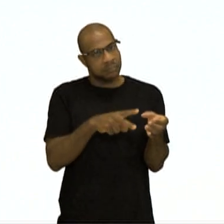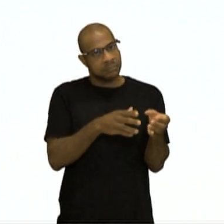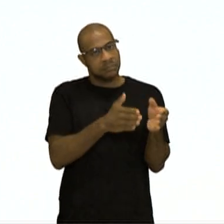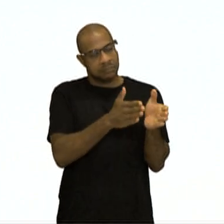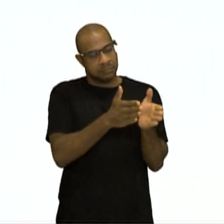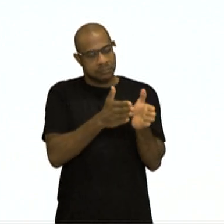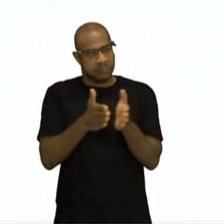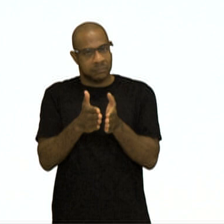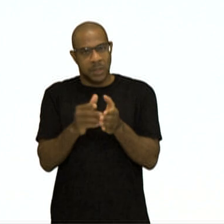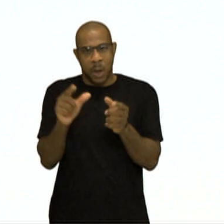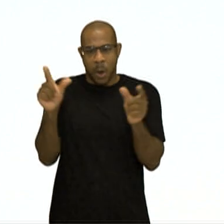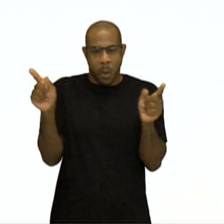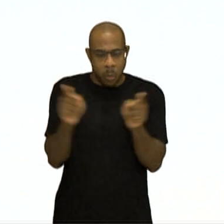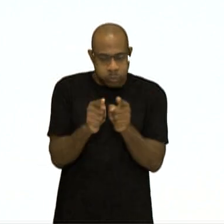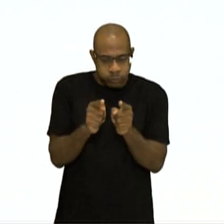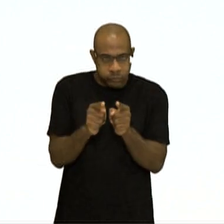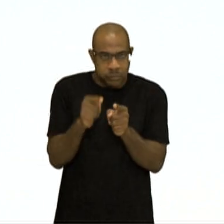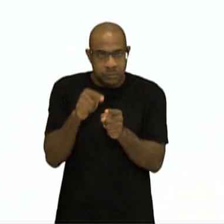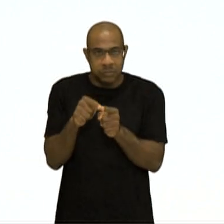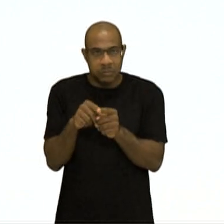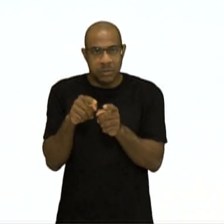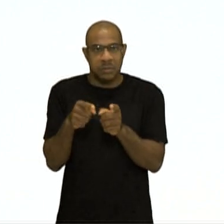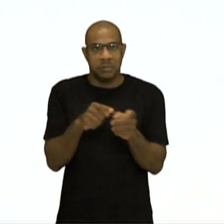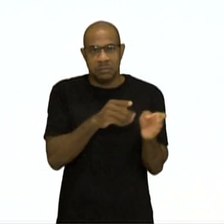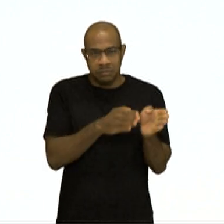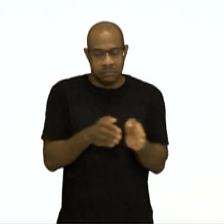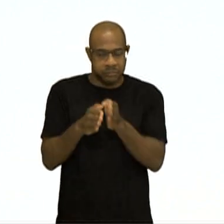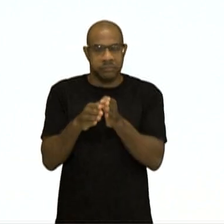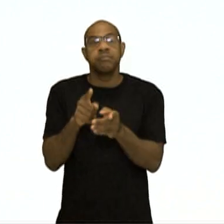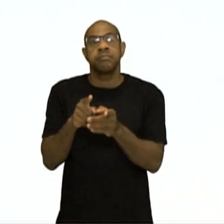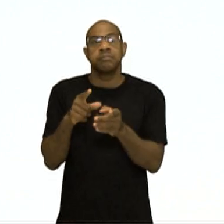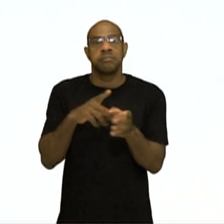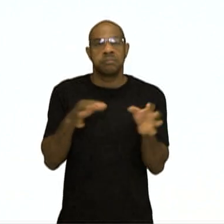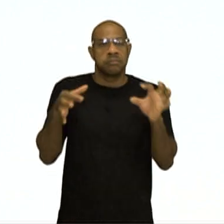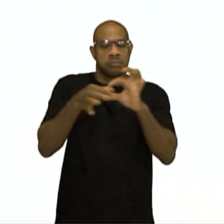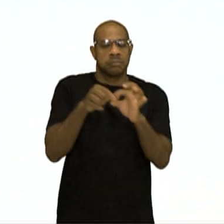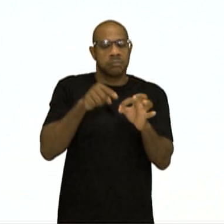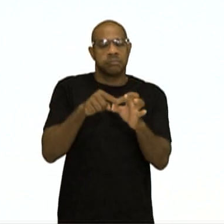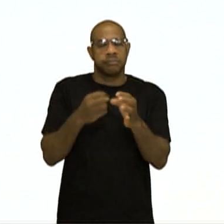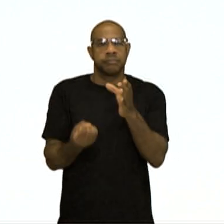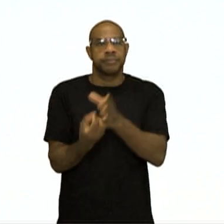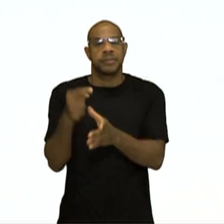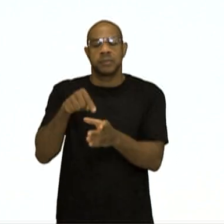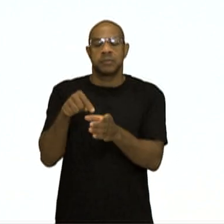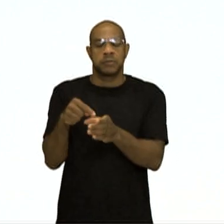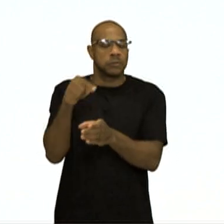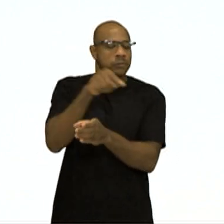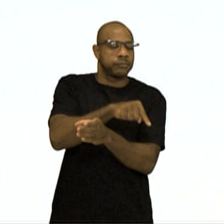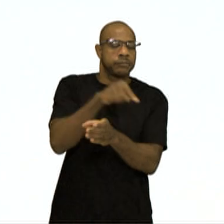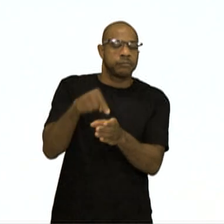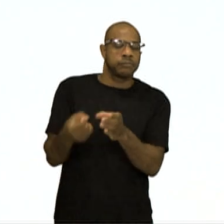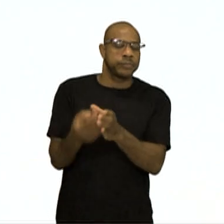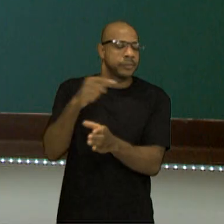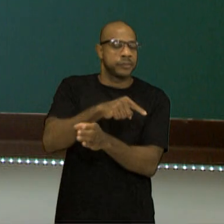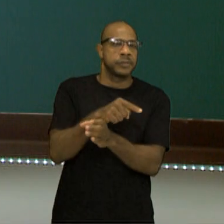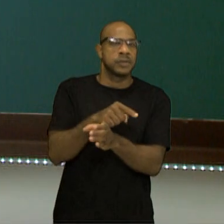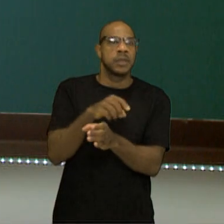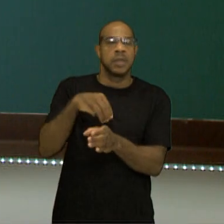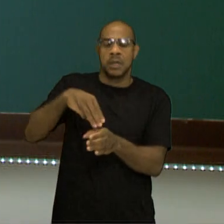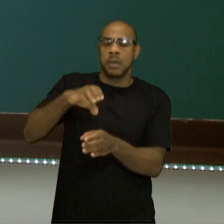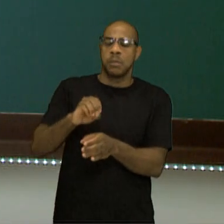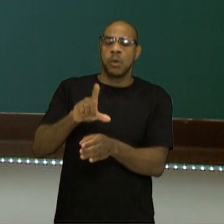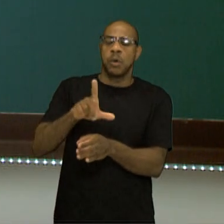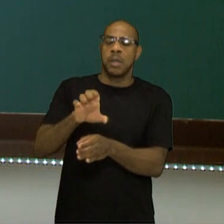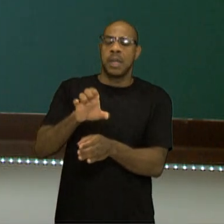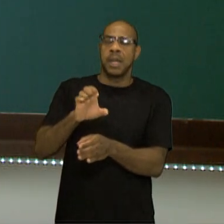indo para o microscópico. Ou seja, a água é composta de moléculas. Já ouviu falar em H2O? É a molécula